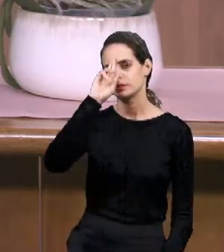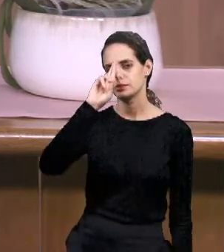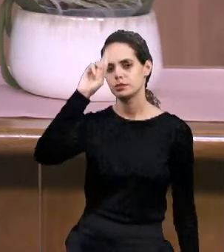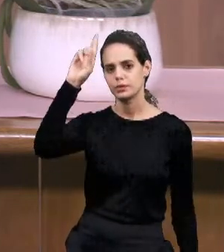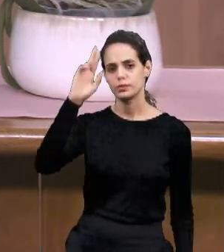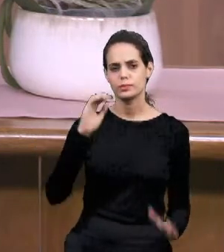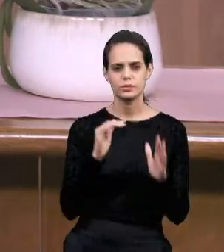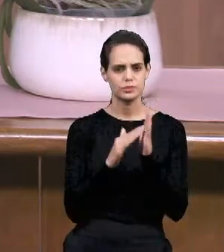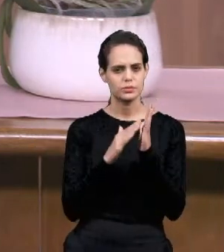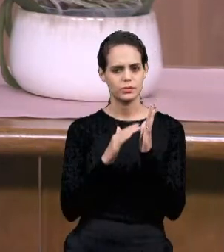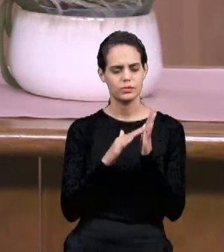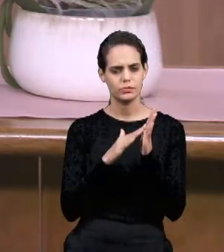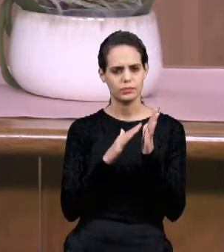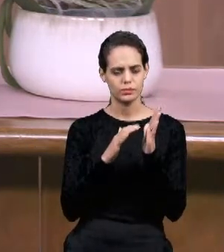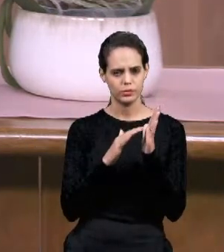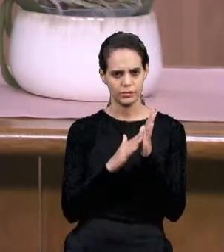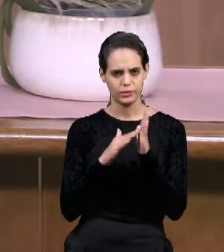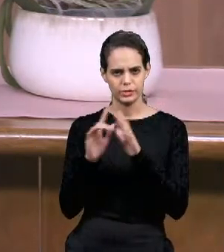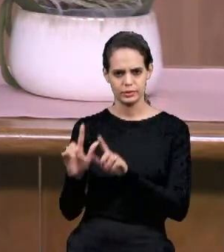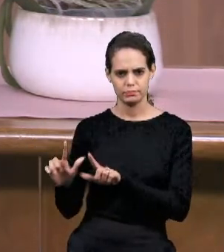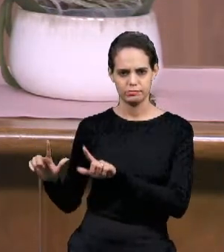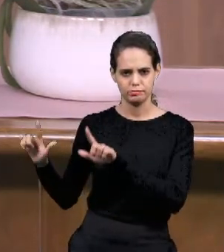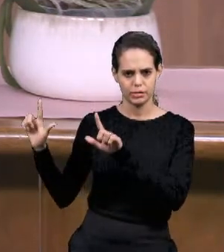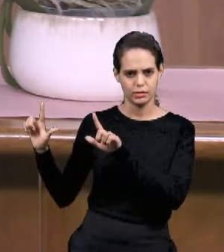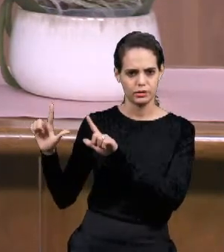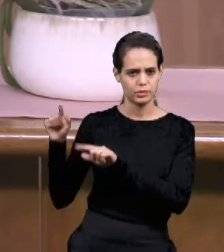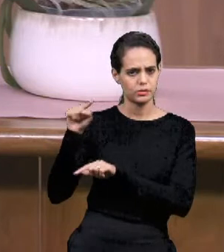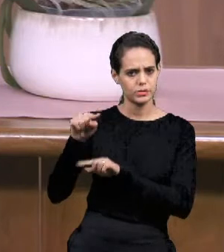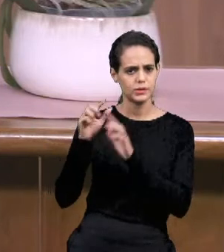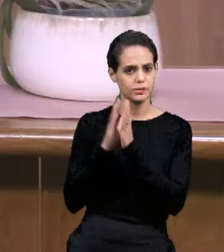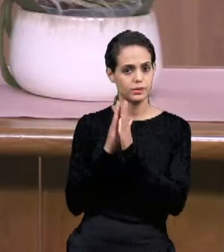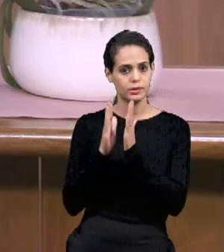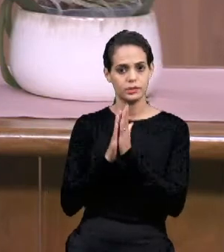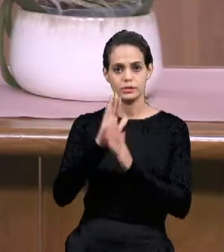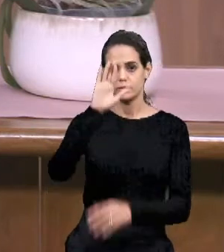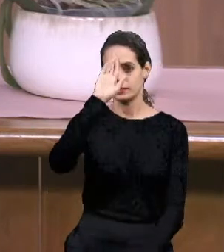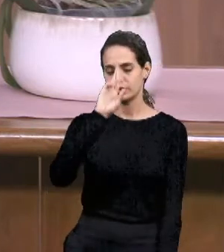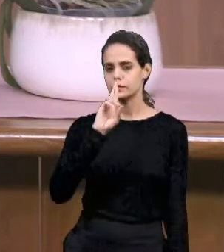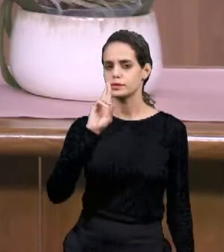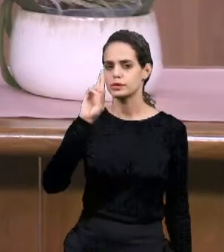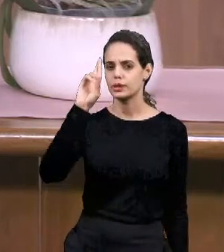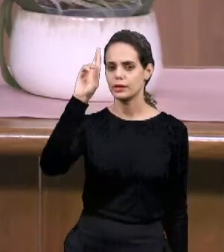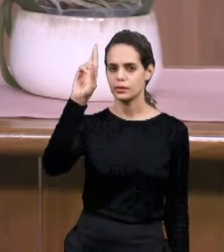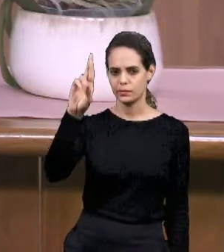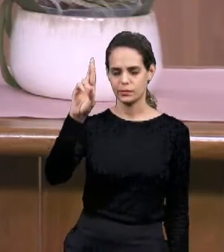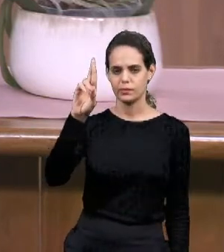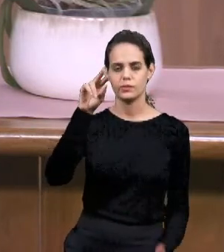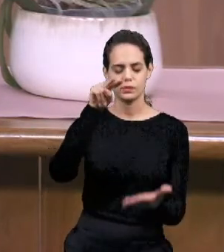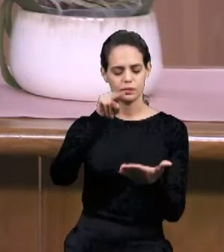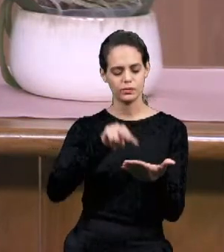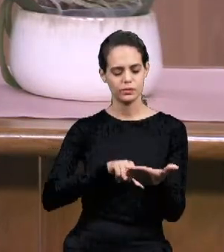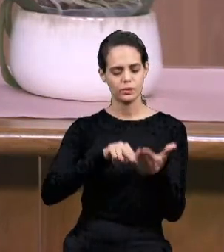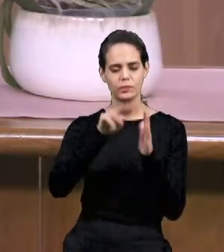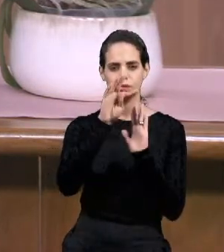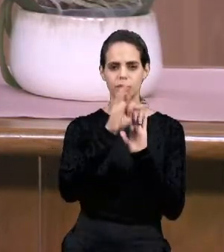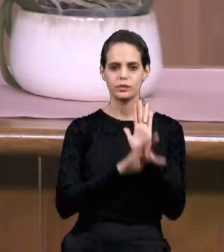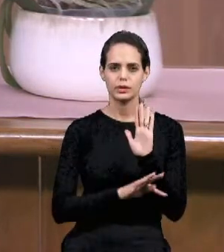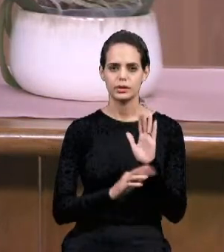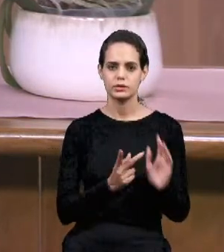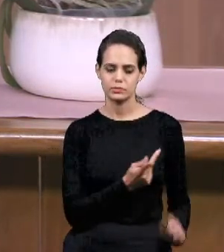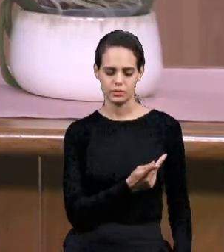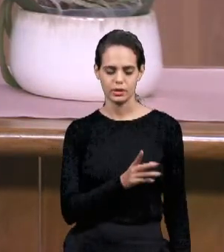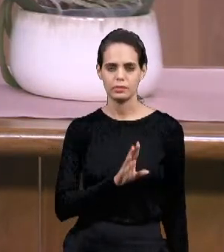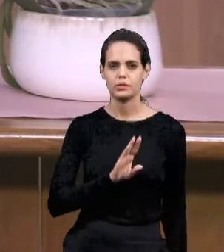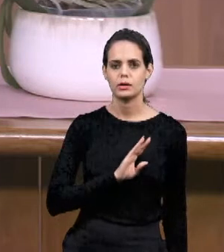sendo tocados, cantados, você pode estar orando, você pode estar meditando no texto Abacuque, o